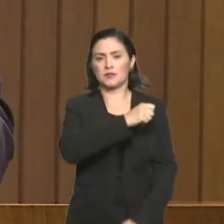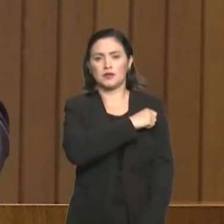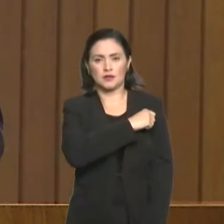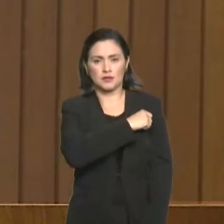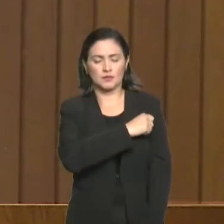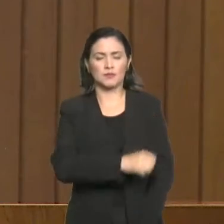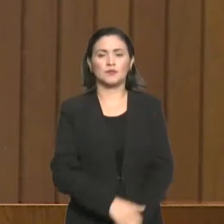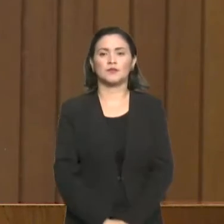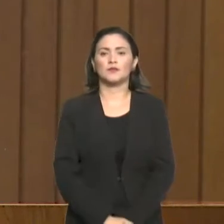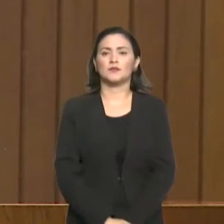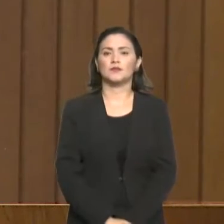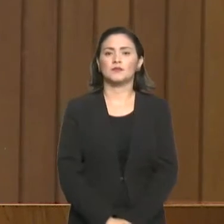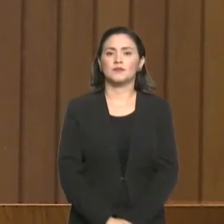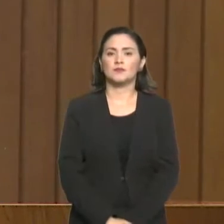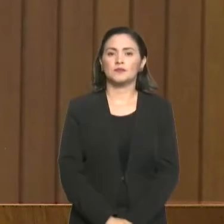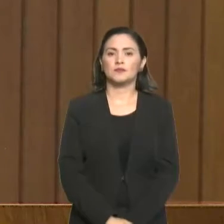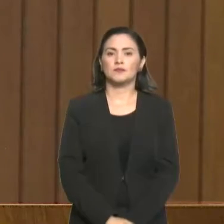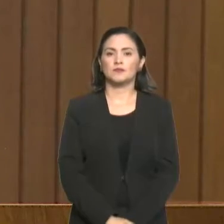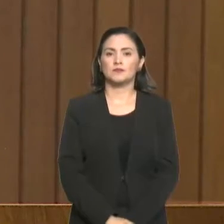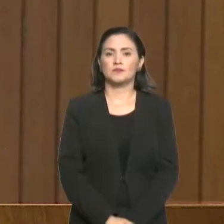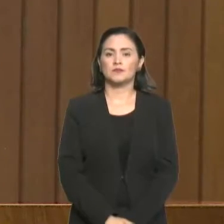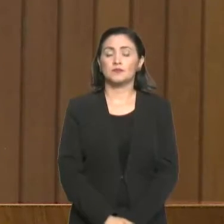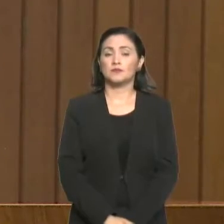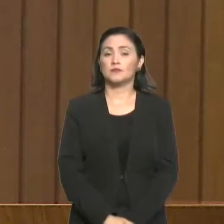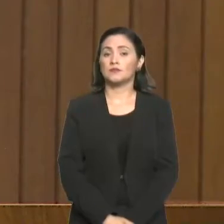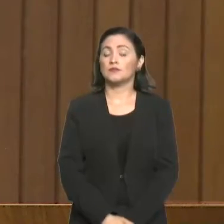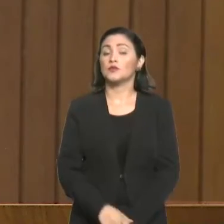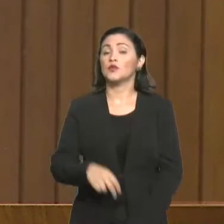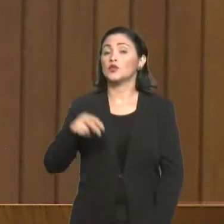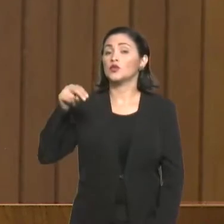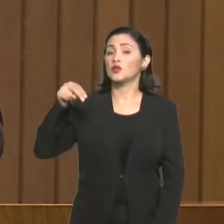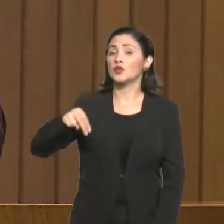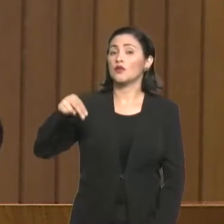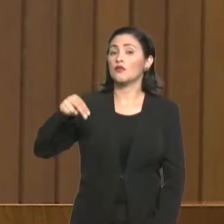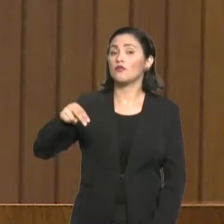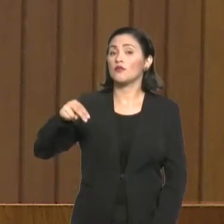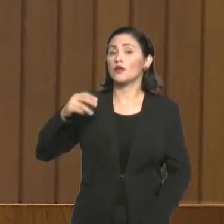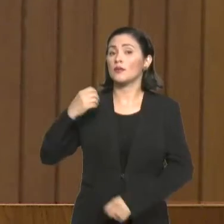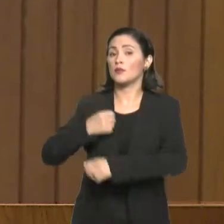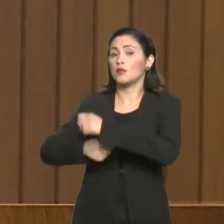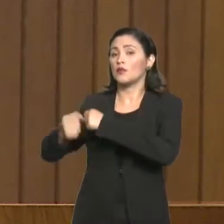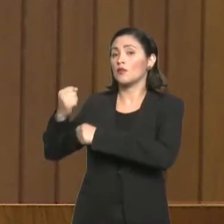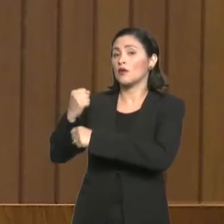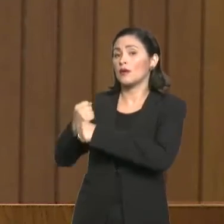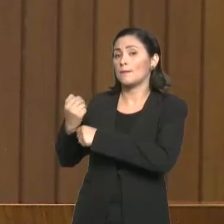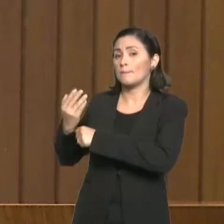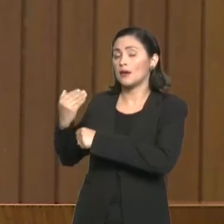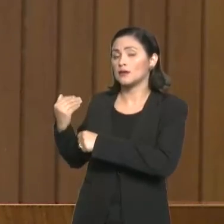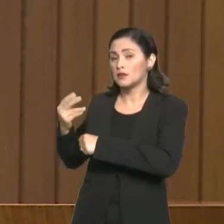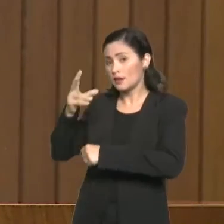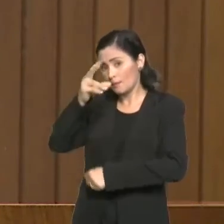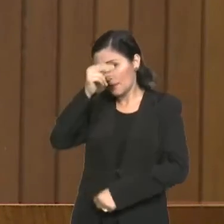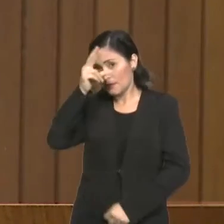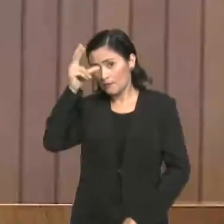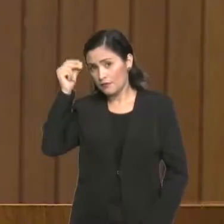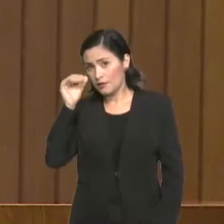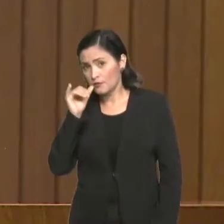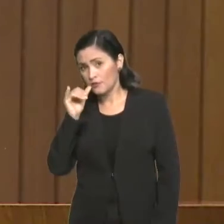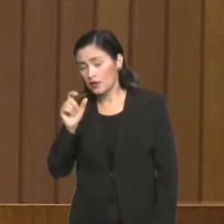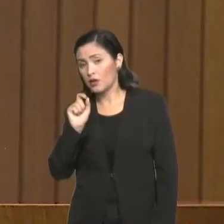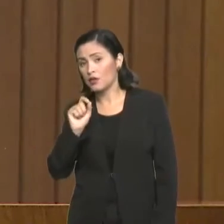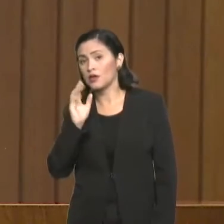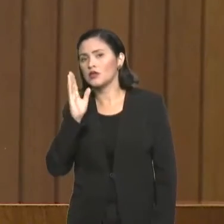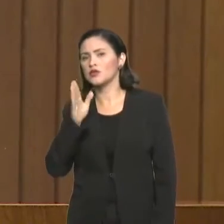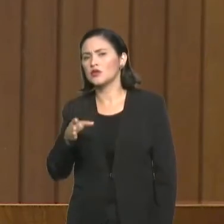Vale lembrar que no ano passado, em novembro, o prefeito disse que já estava pronto